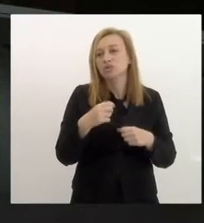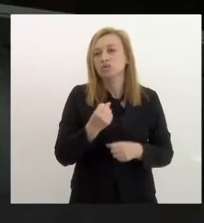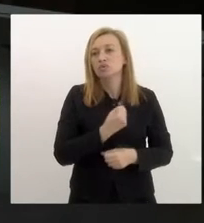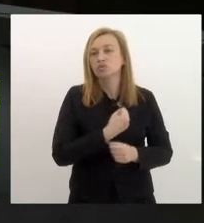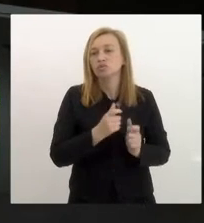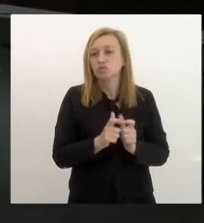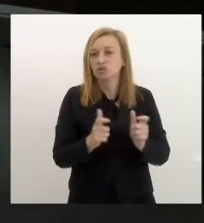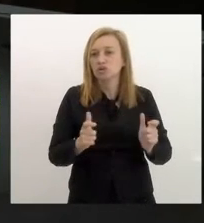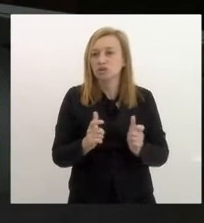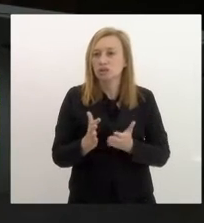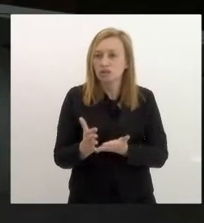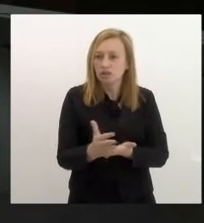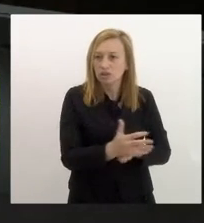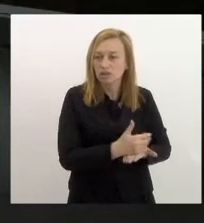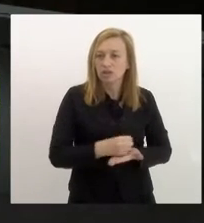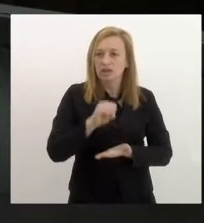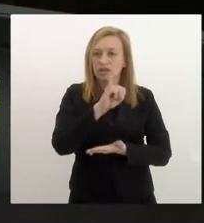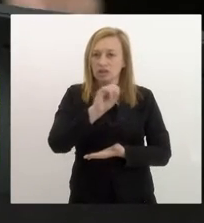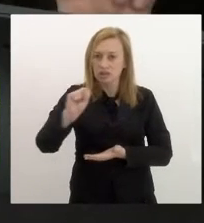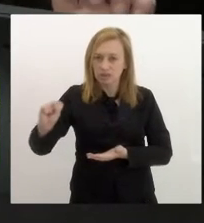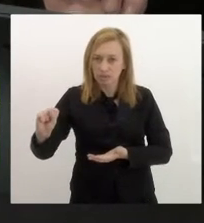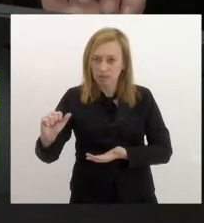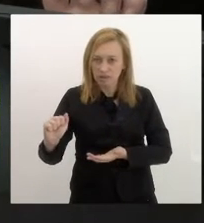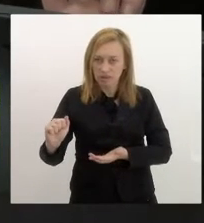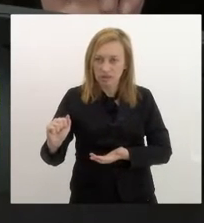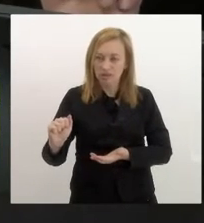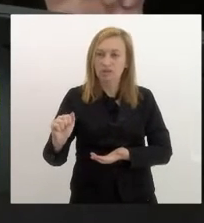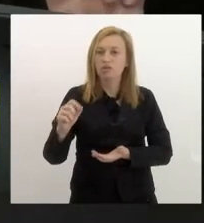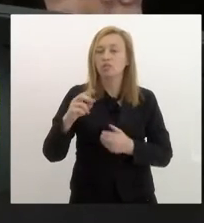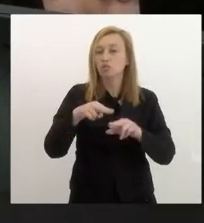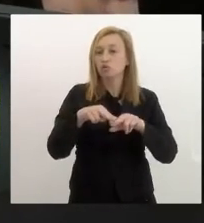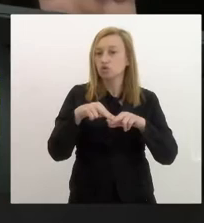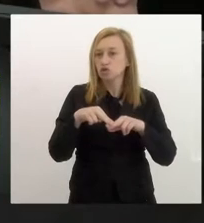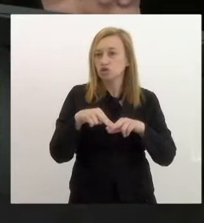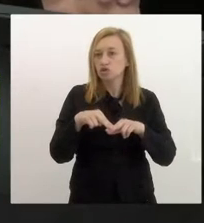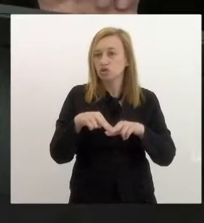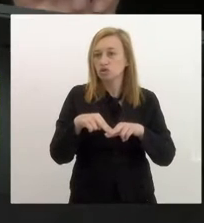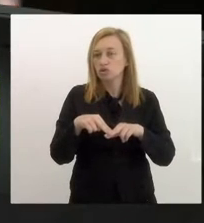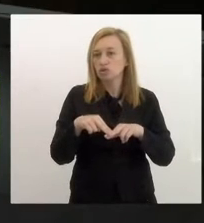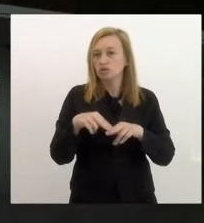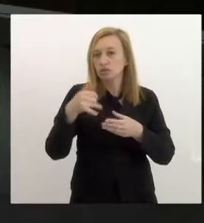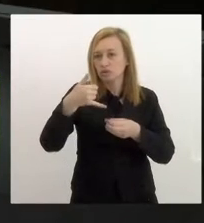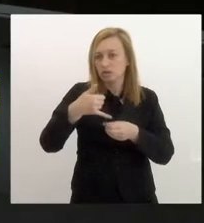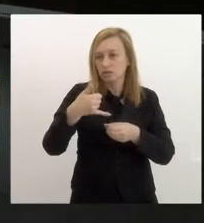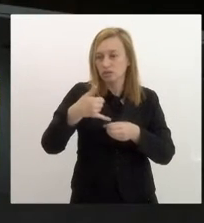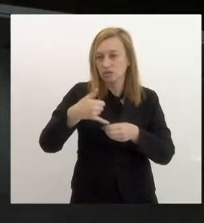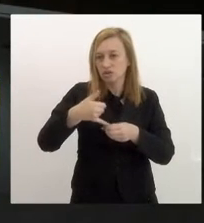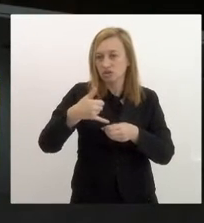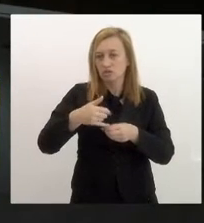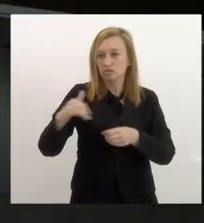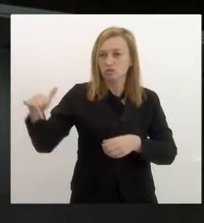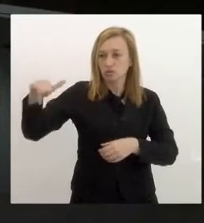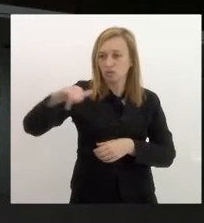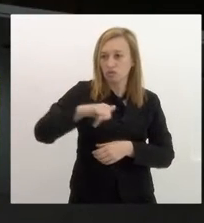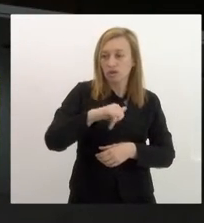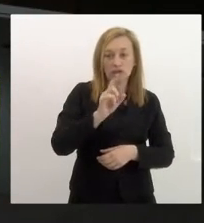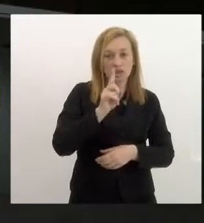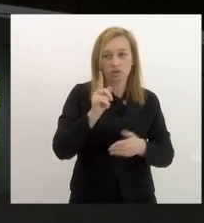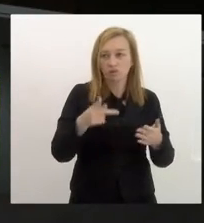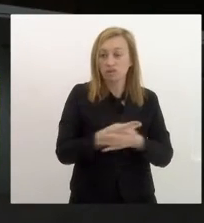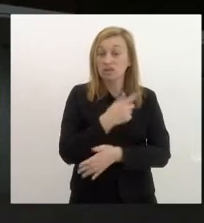aumente a arrecadação de ICMS e é por conta do outro dos abastecimentos dos aviões que não